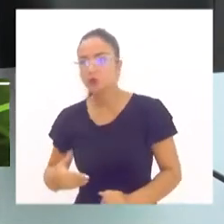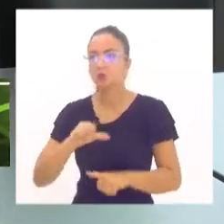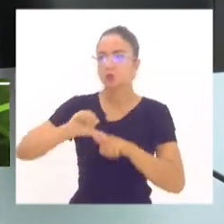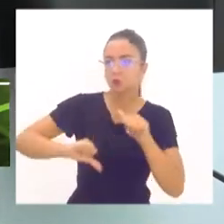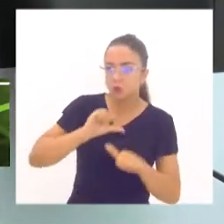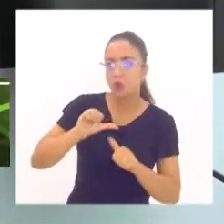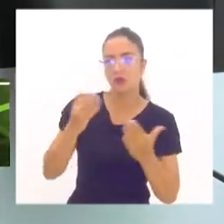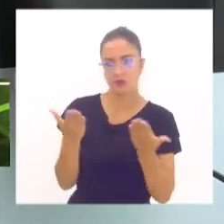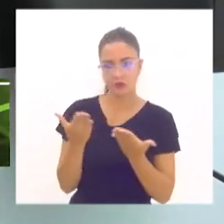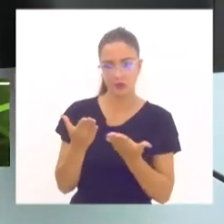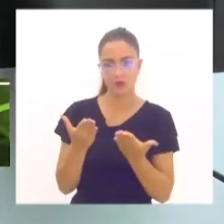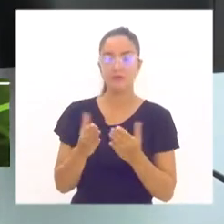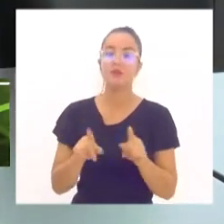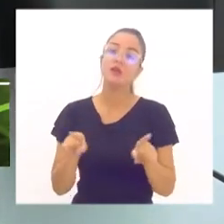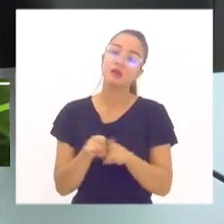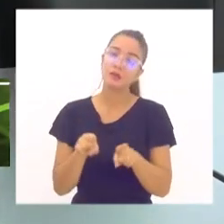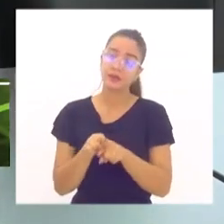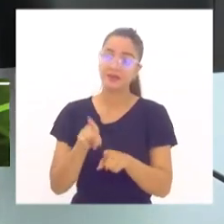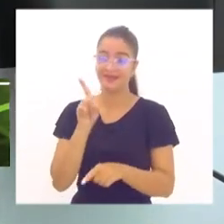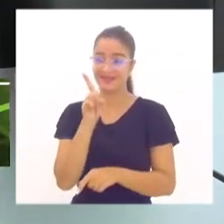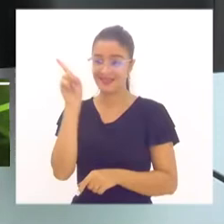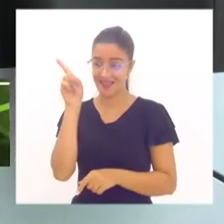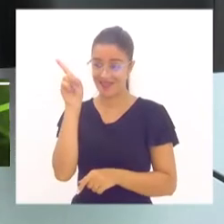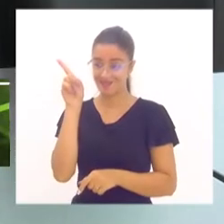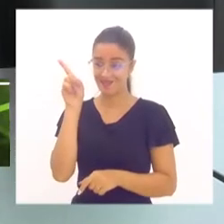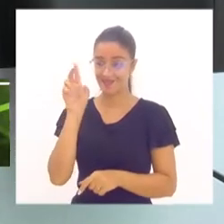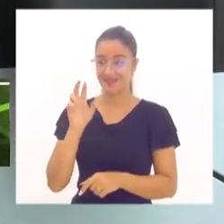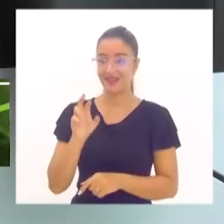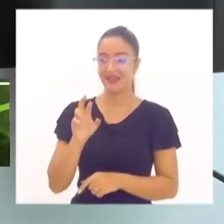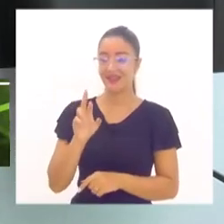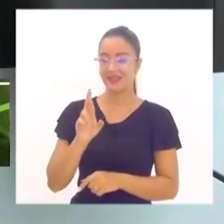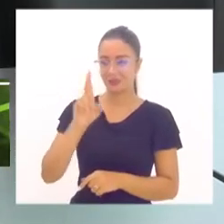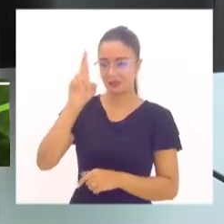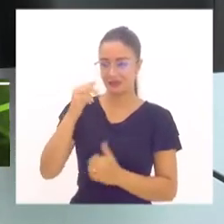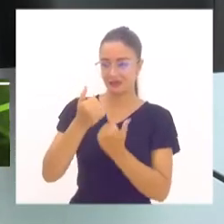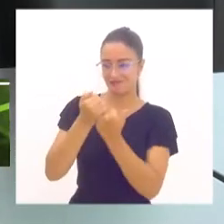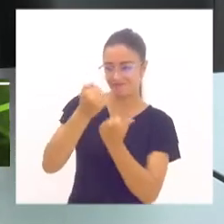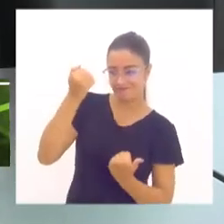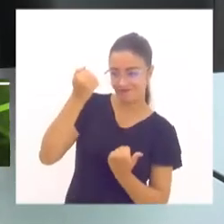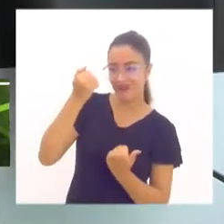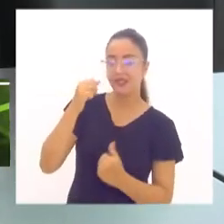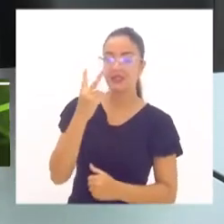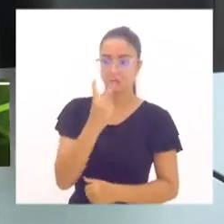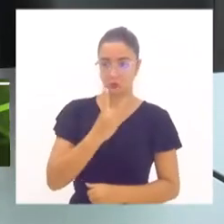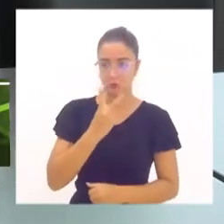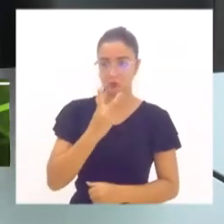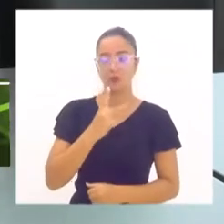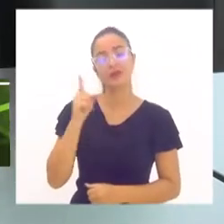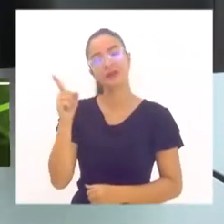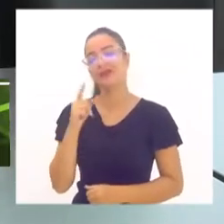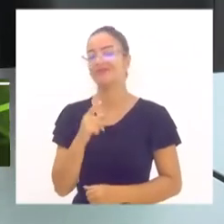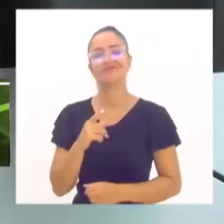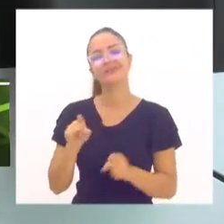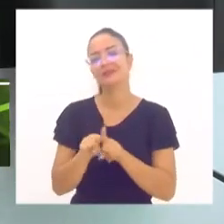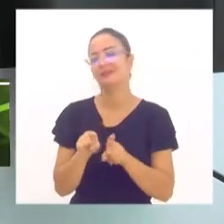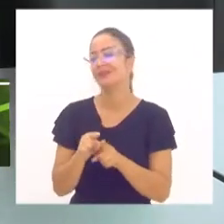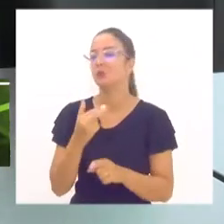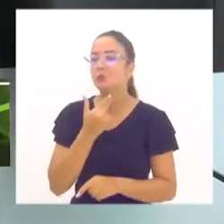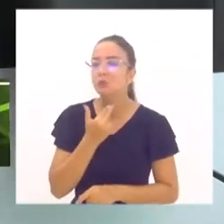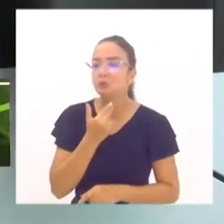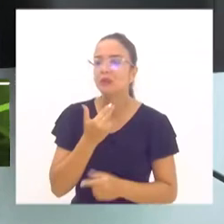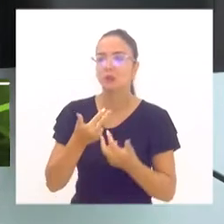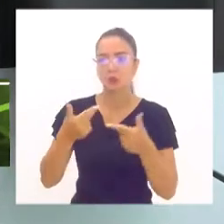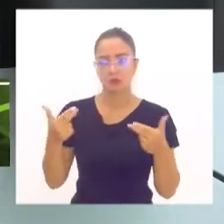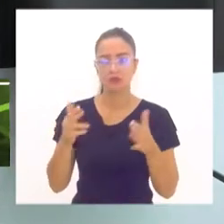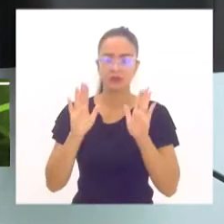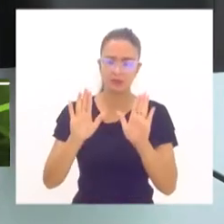O vice-presidente também já estava com uma agenda fora, que justificando aí a ausência dele também. Mais uma